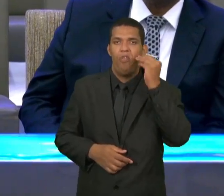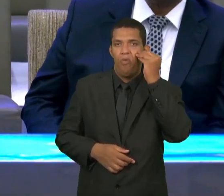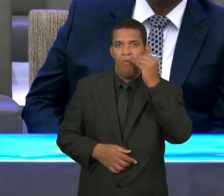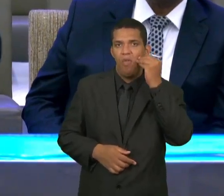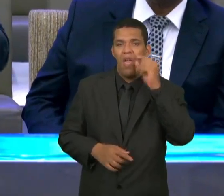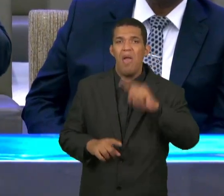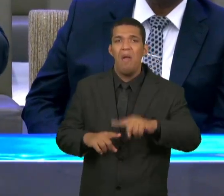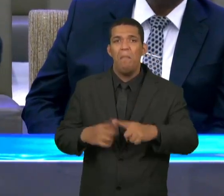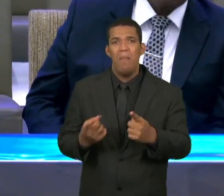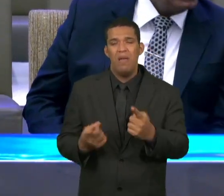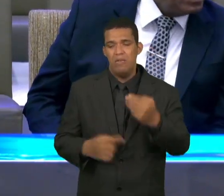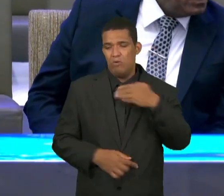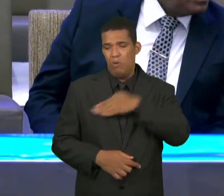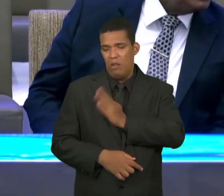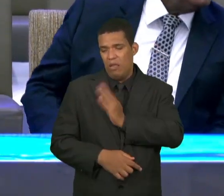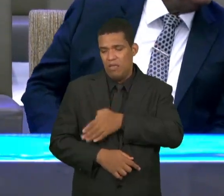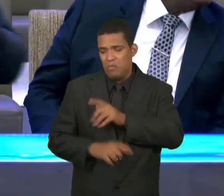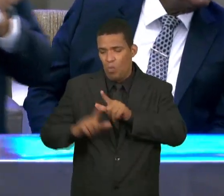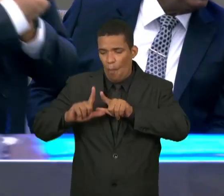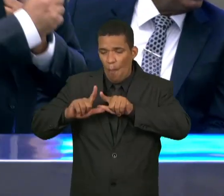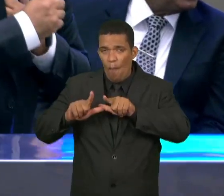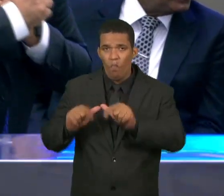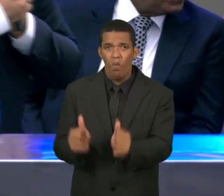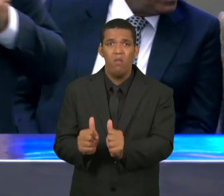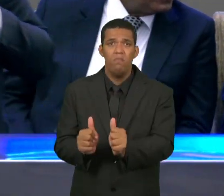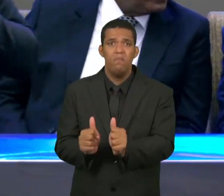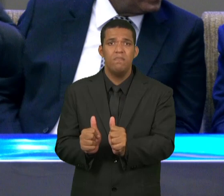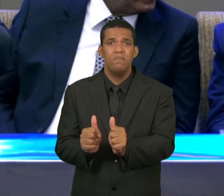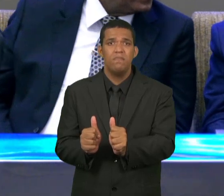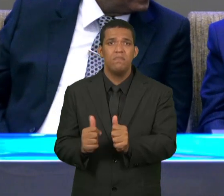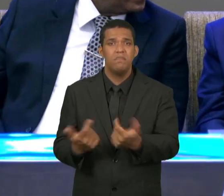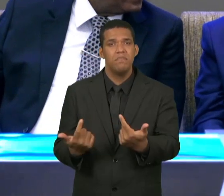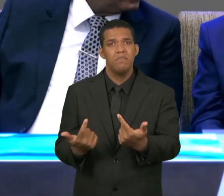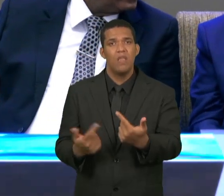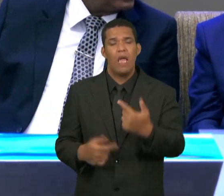do coração dele. Ele era Aaron.